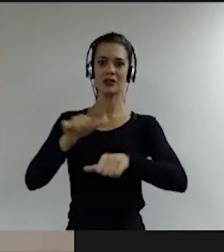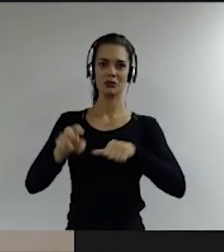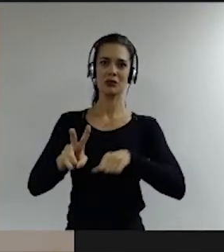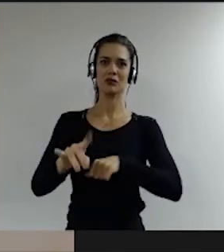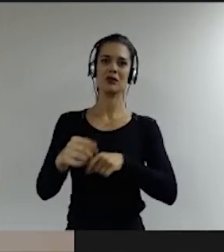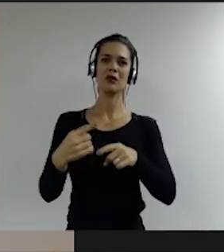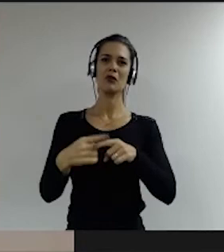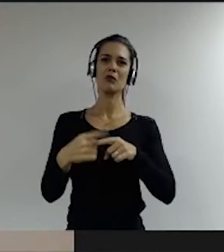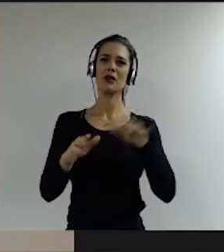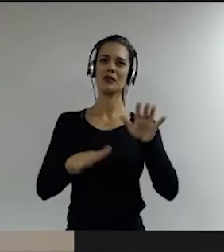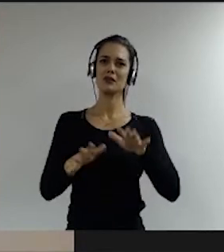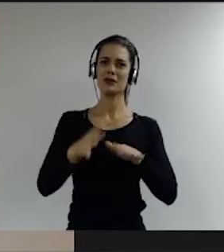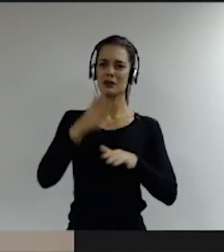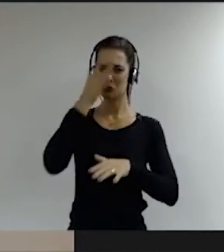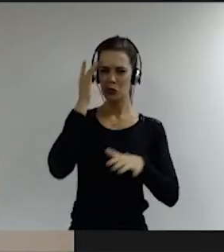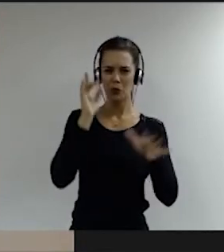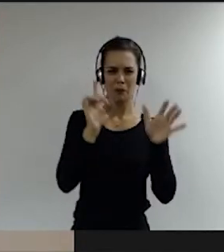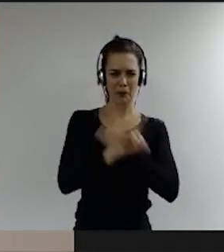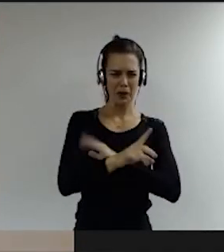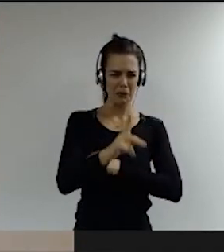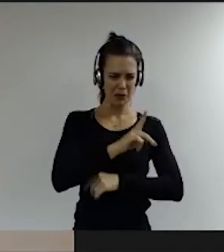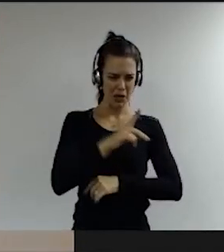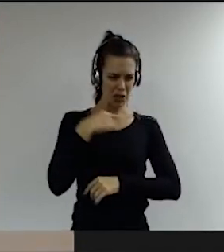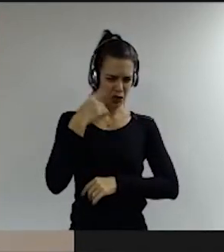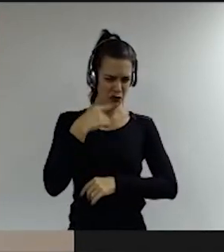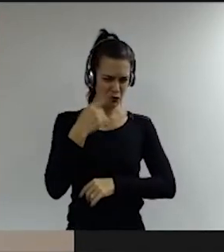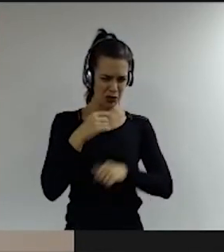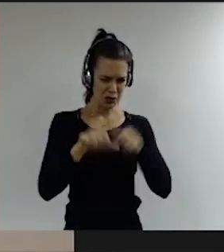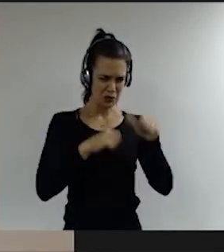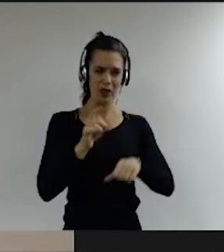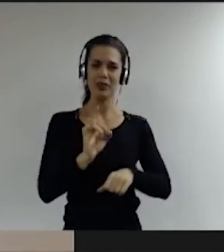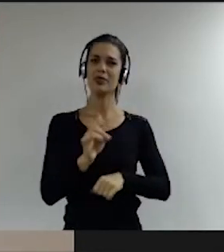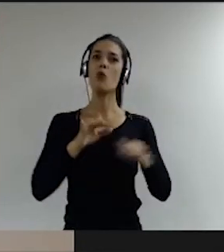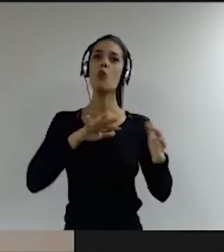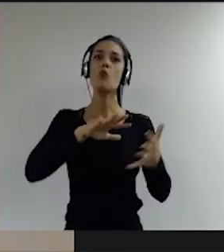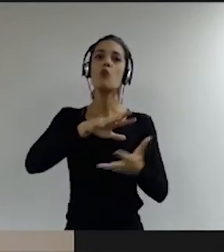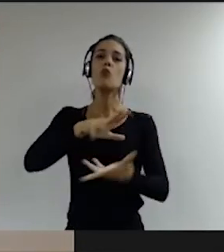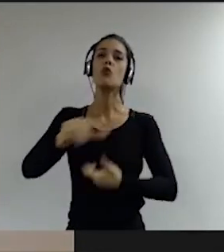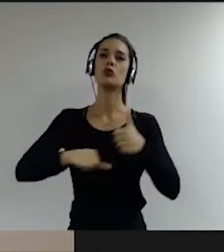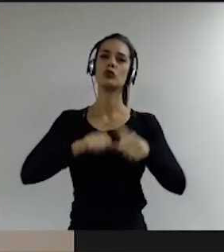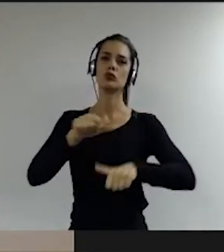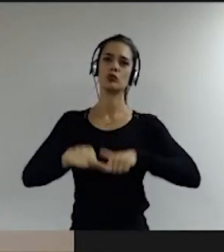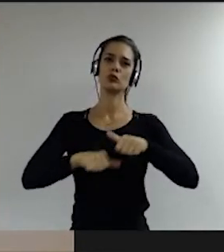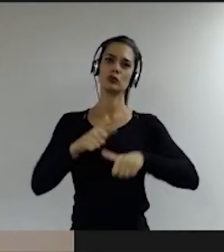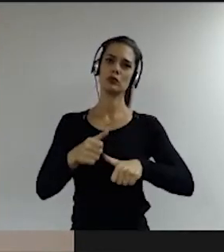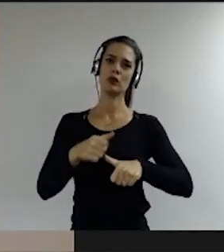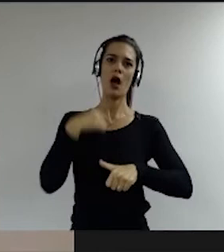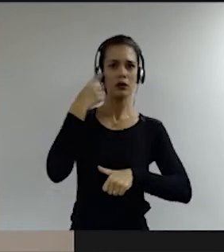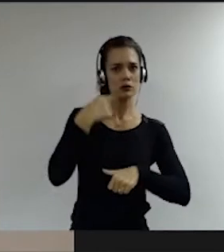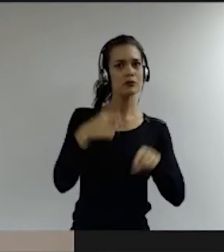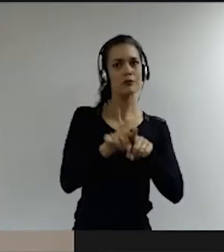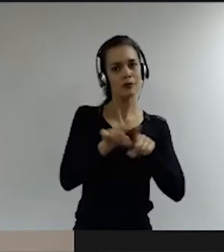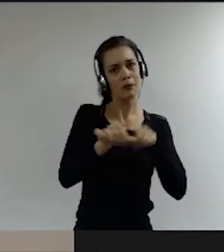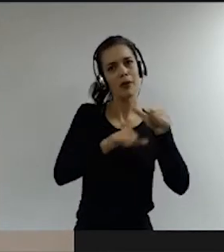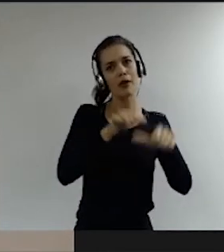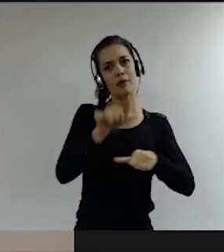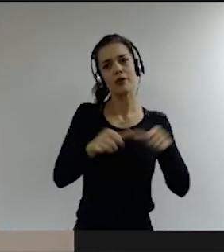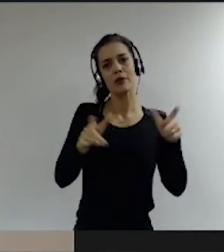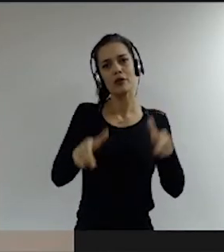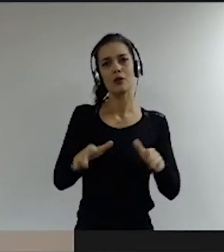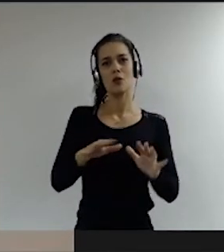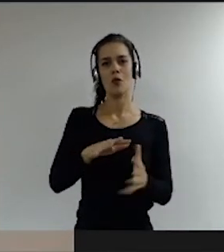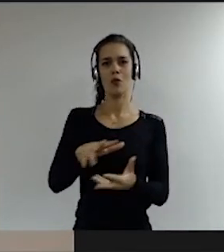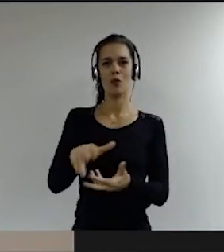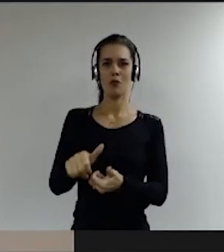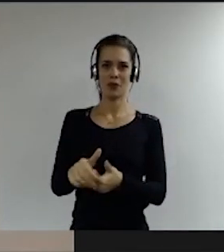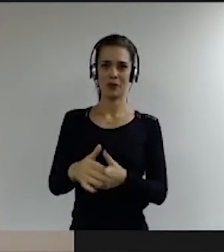pessoas perguntam, presidente, a advocacia está mudando. Não, o mundo está mudando. Como é que a advocacia não mudaria?